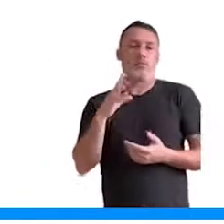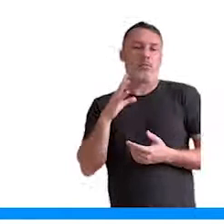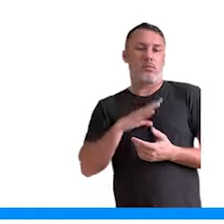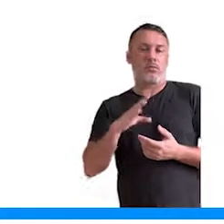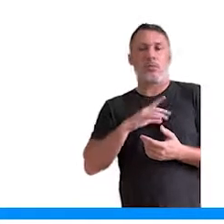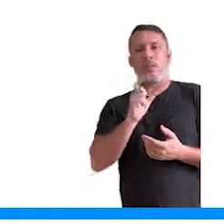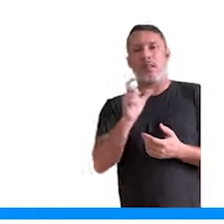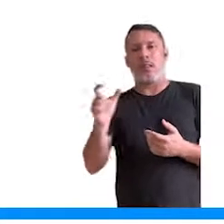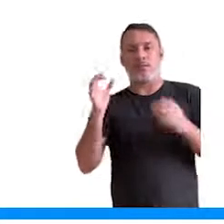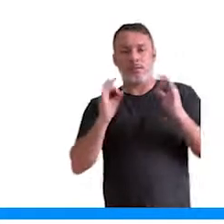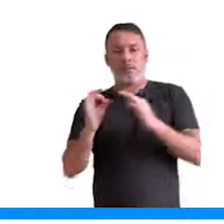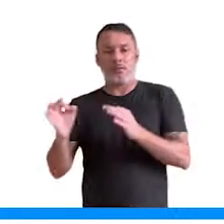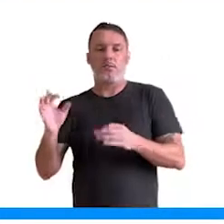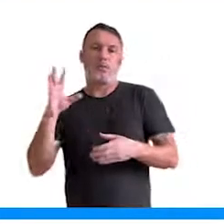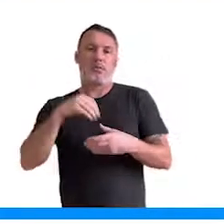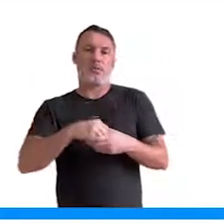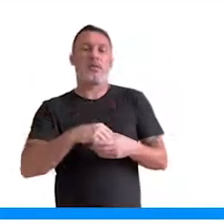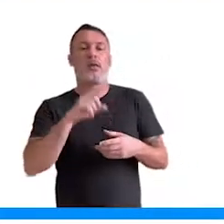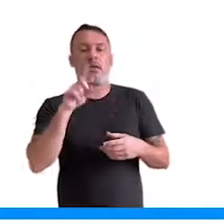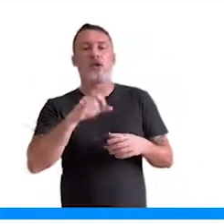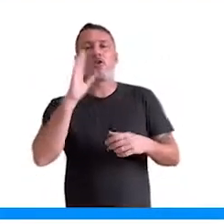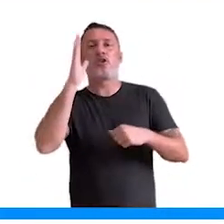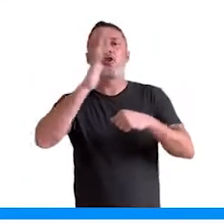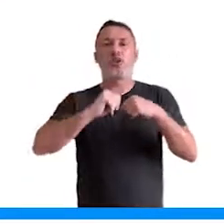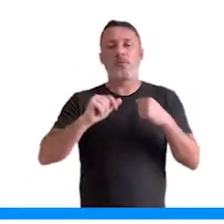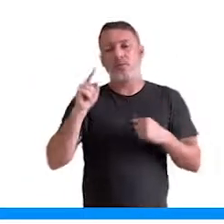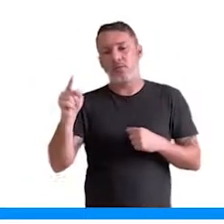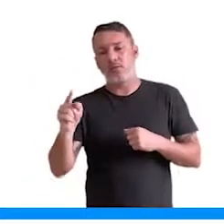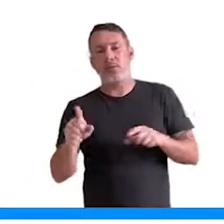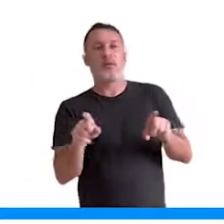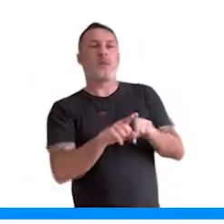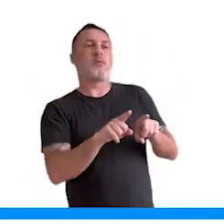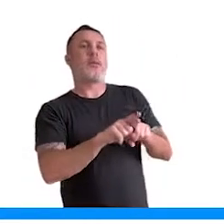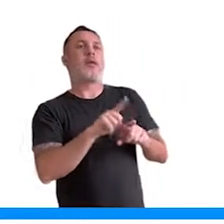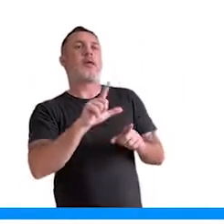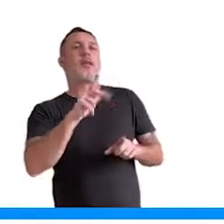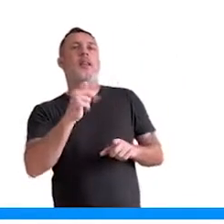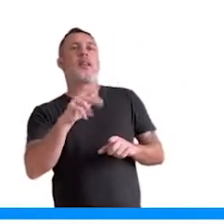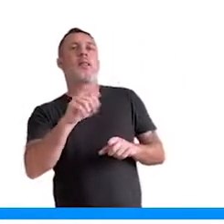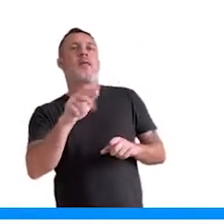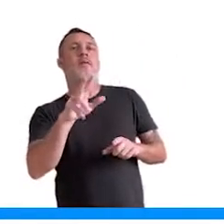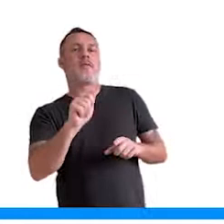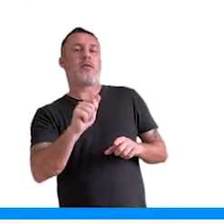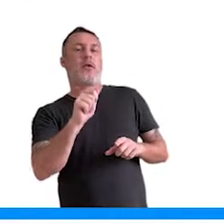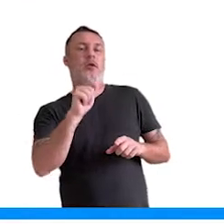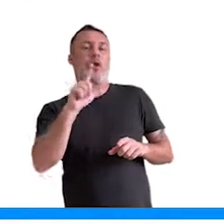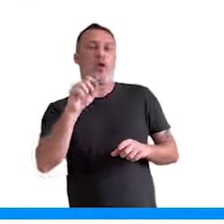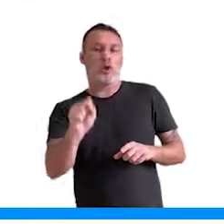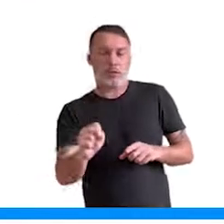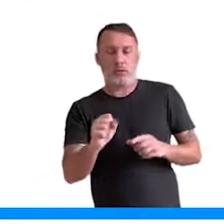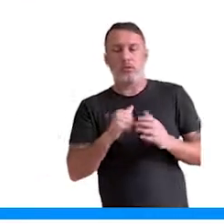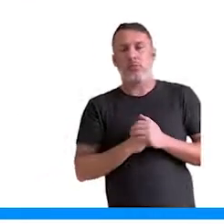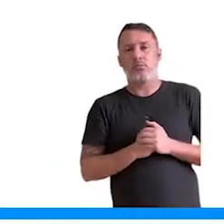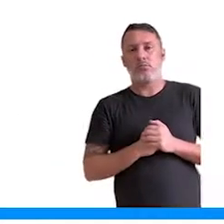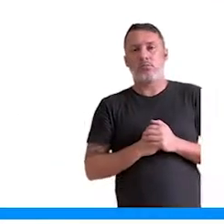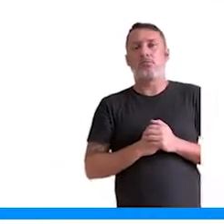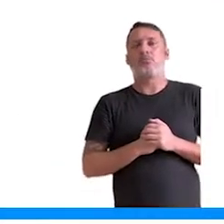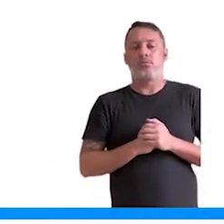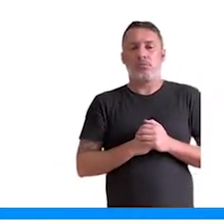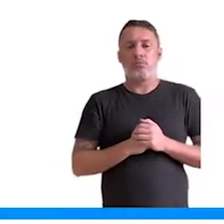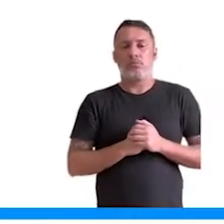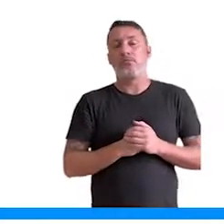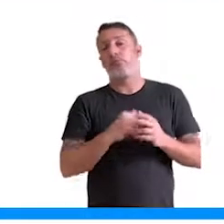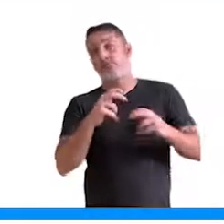no português falar desse jeito. Teria que ser chamo-te e llamava-os.